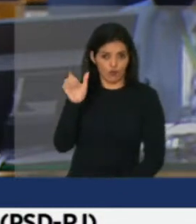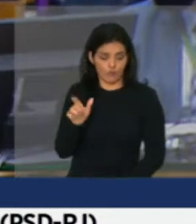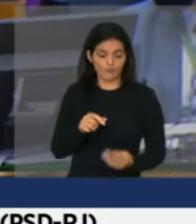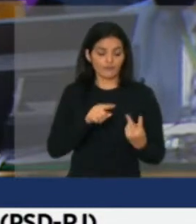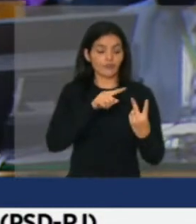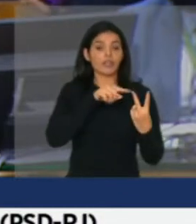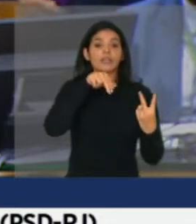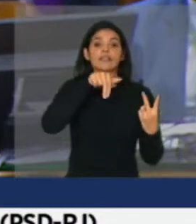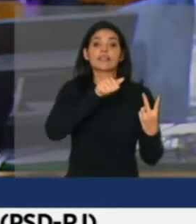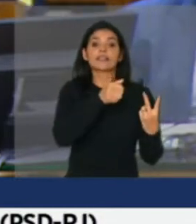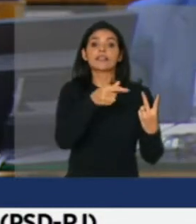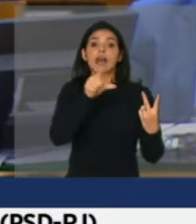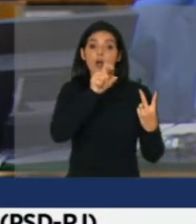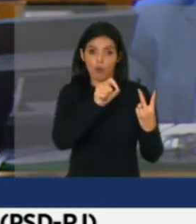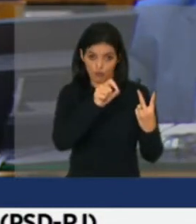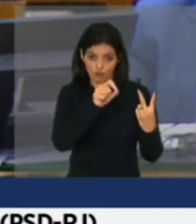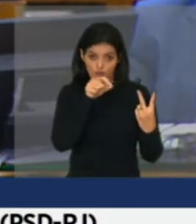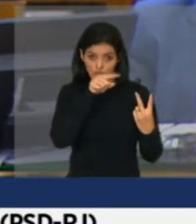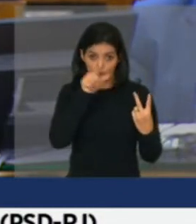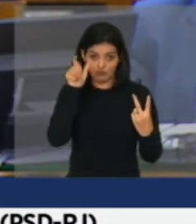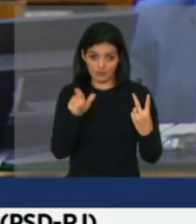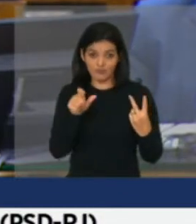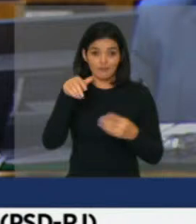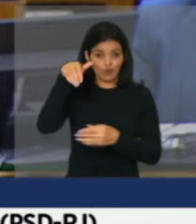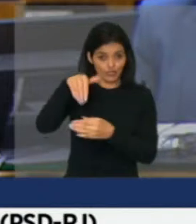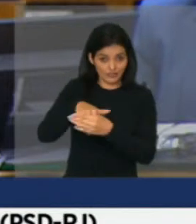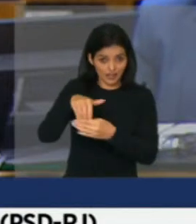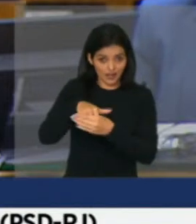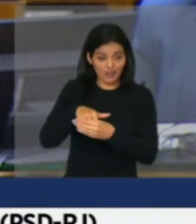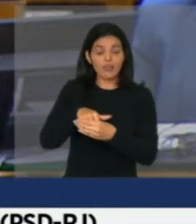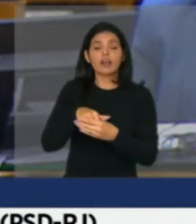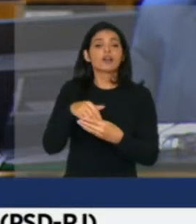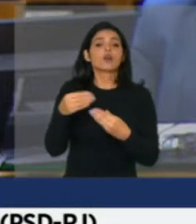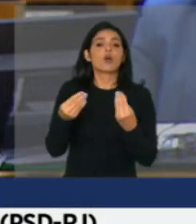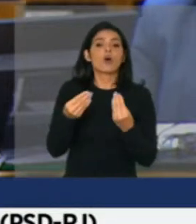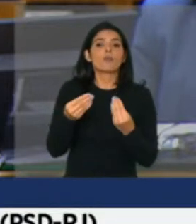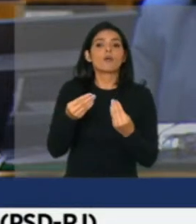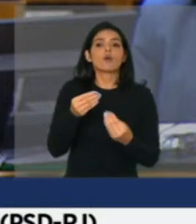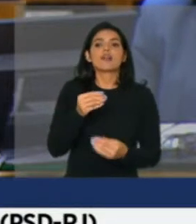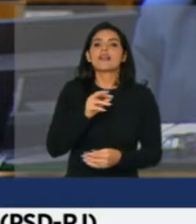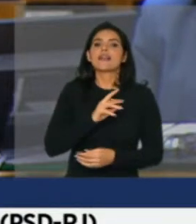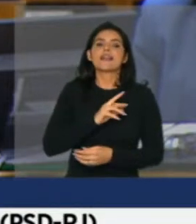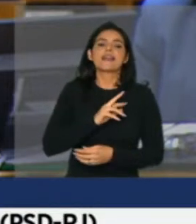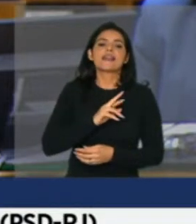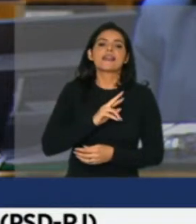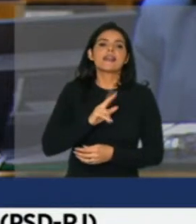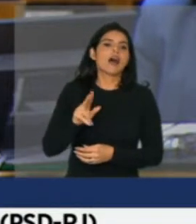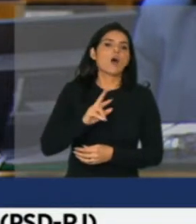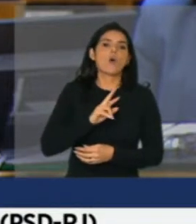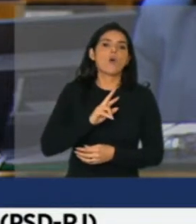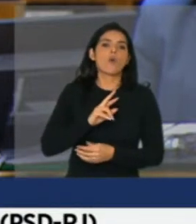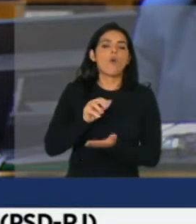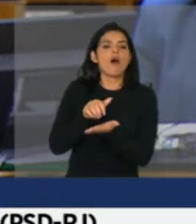Ao votar não, o parlamentar vota pela não aplicação da pena.